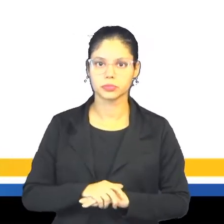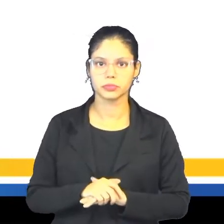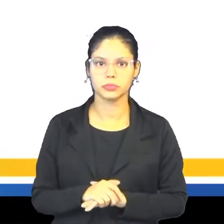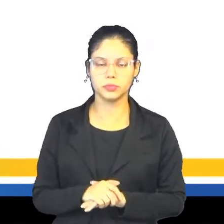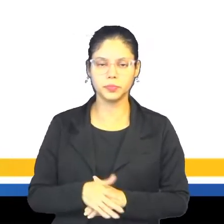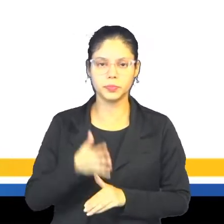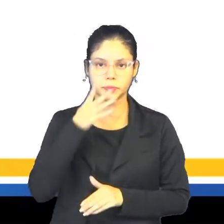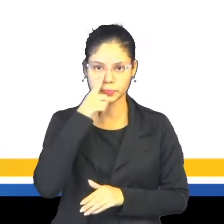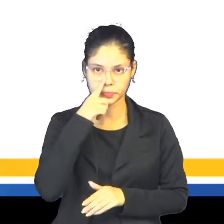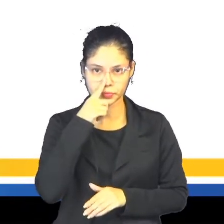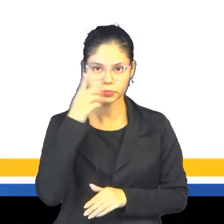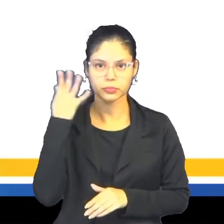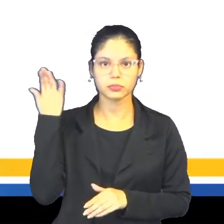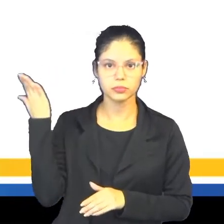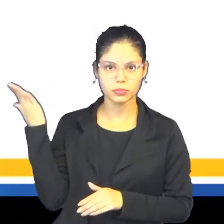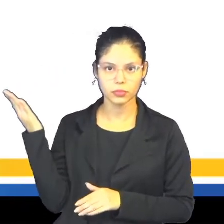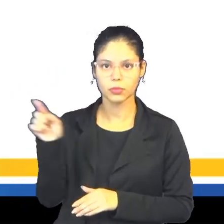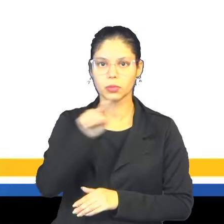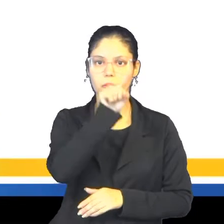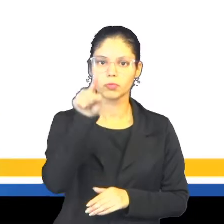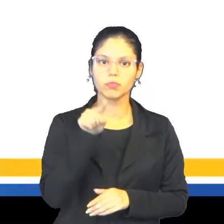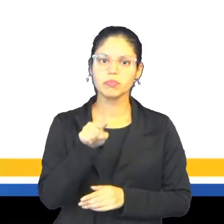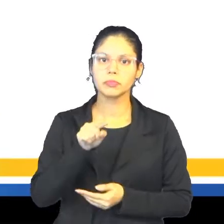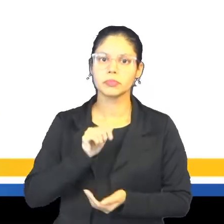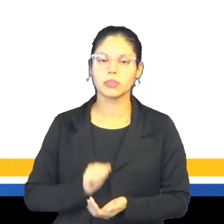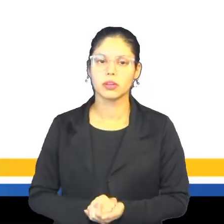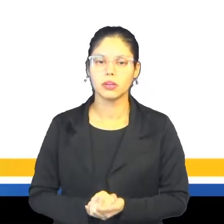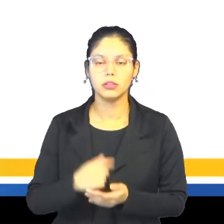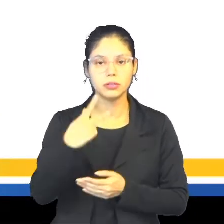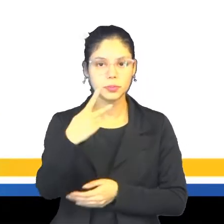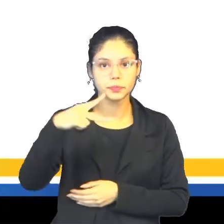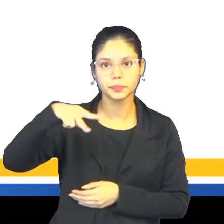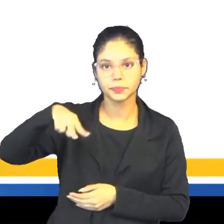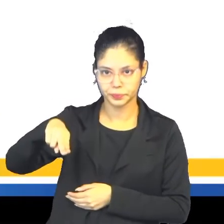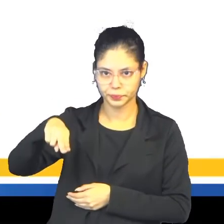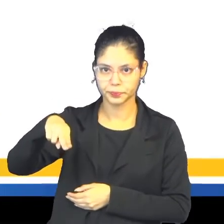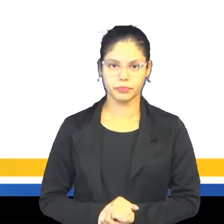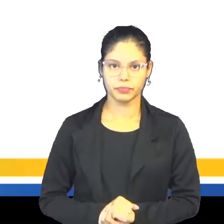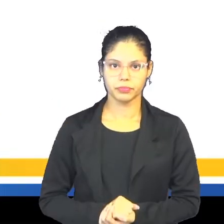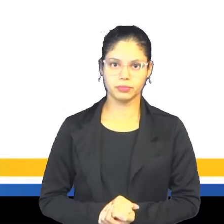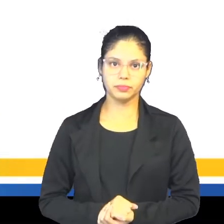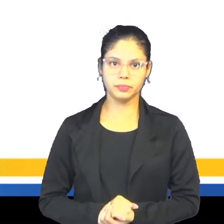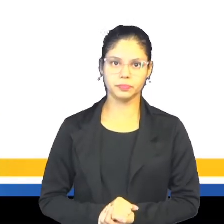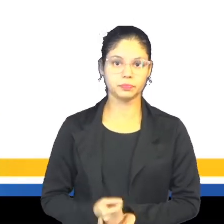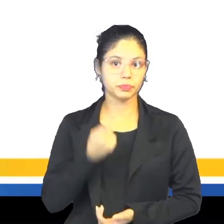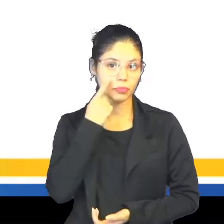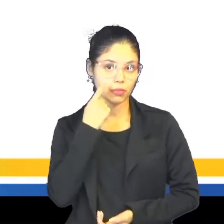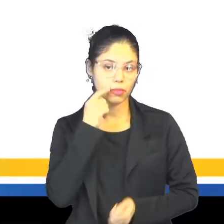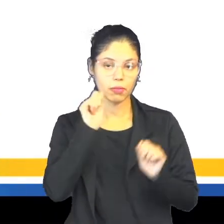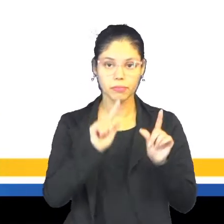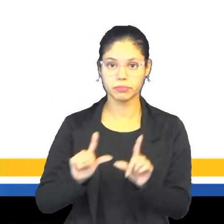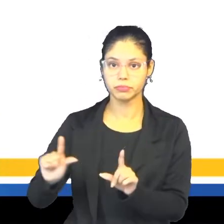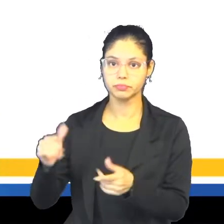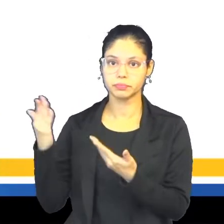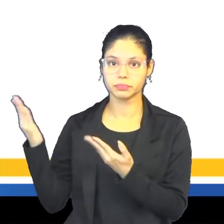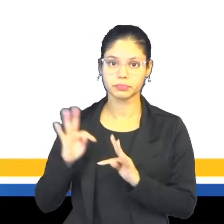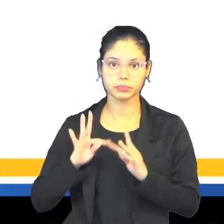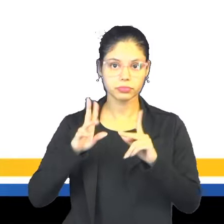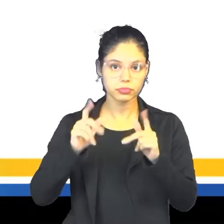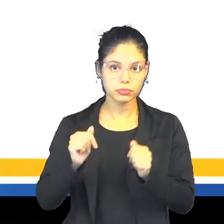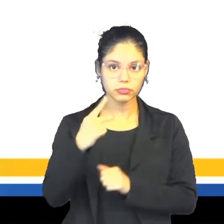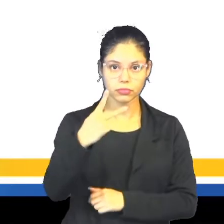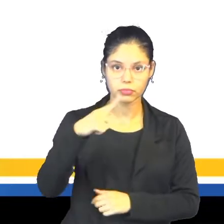Então, observe que o que ali também tem um acento, né? Ele é um dos pronomes da língua espanhola. Observe na tela que nós temos todos os